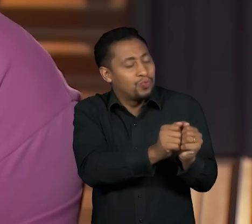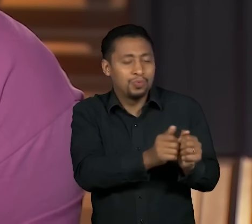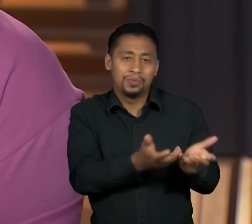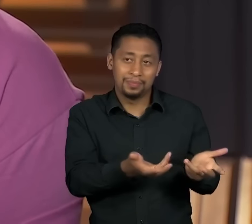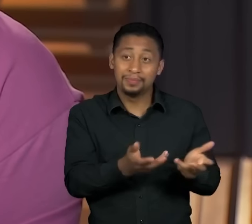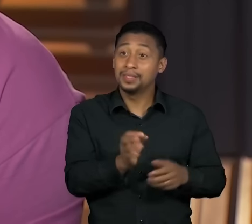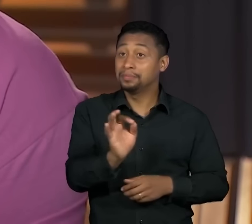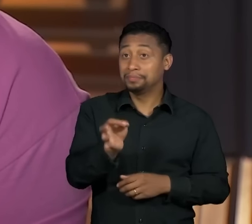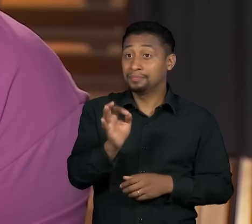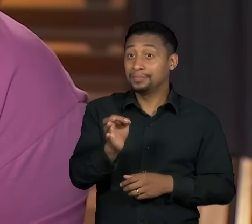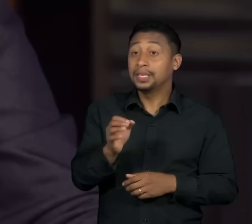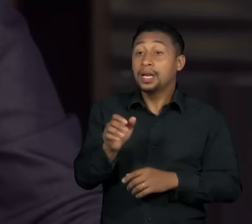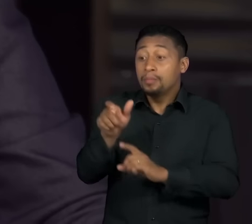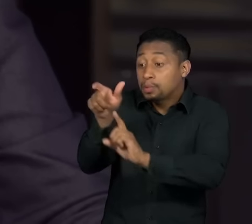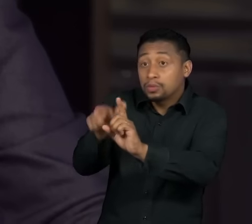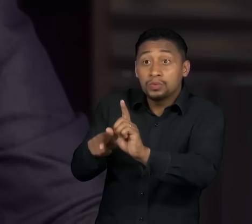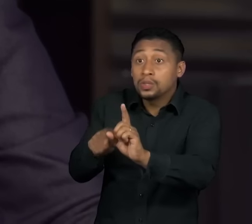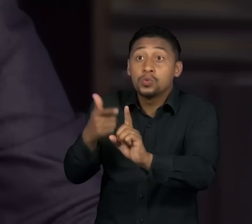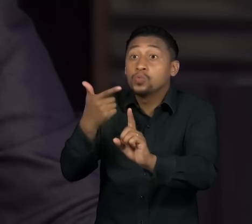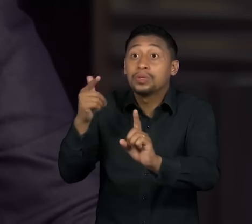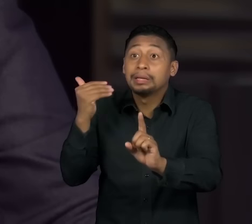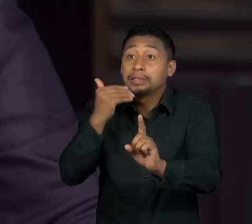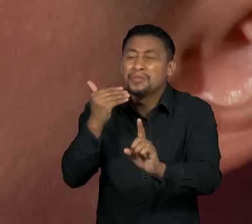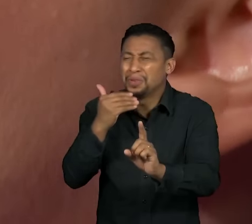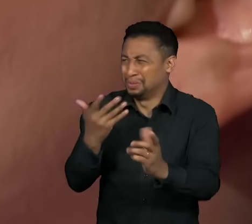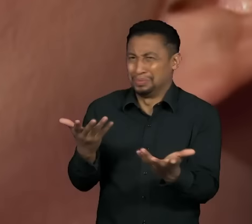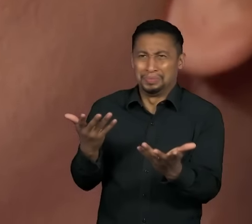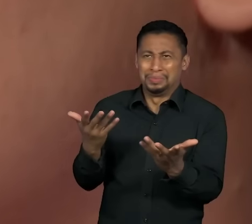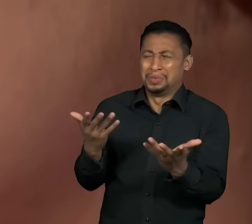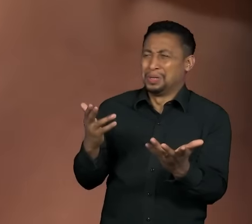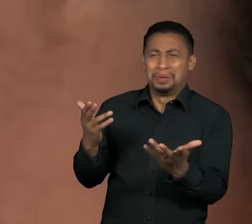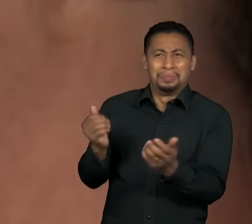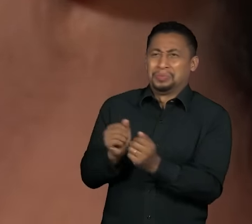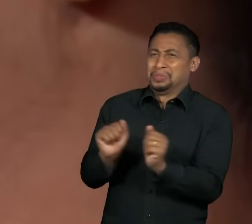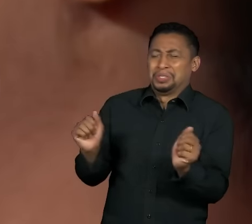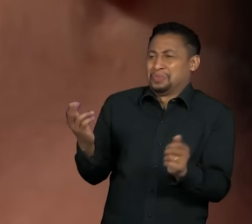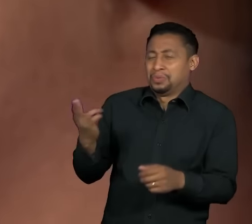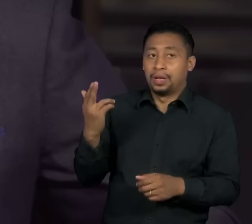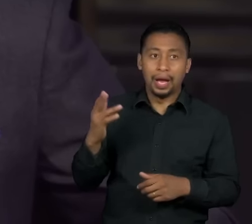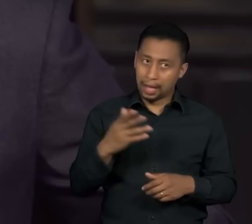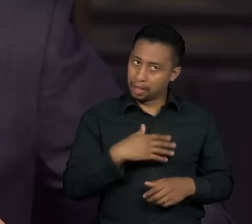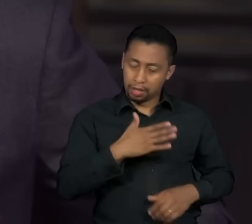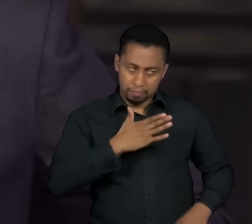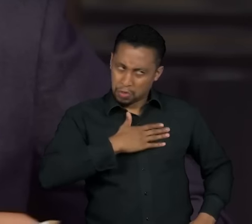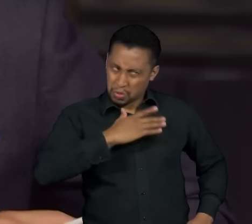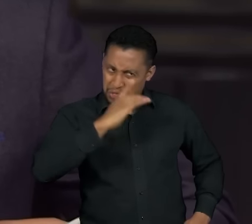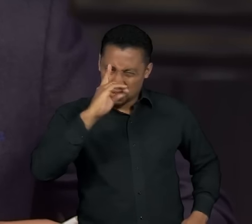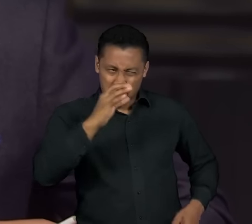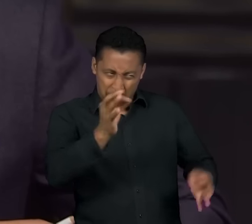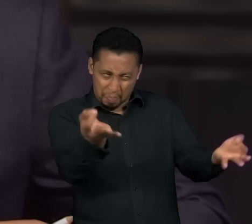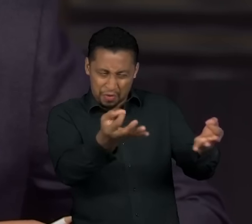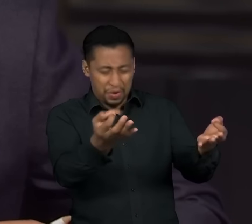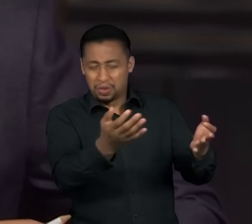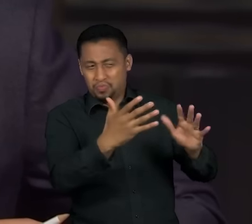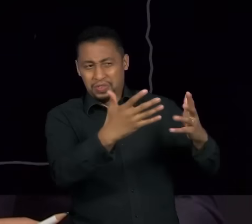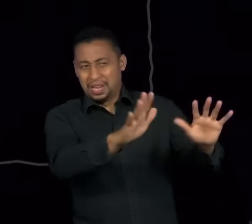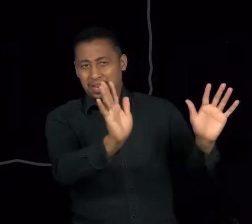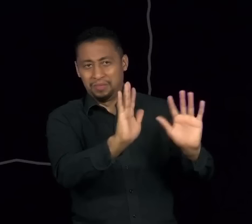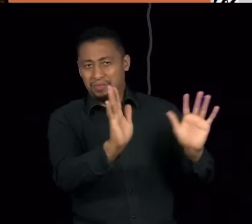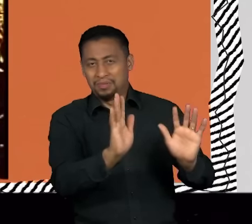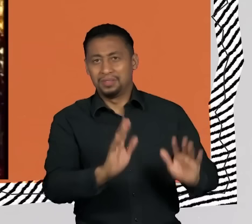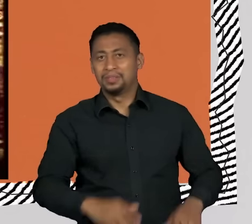tiver defeito é muito ruim. Deus me livre, uma pessoa Deus me perfeita. livre Essa eu sem não defeito. quero. Gosto não. Aliás, esse é um defeito, a pessoa não ter defeito. Deus Exato. me